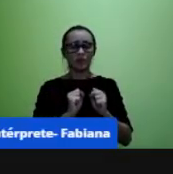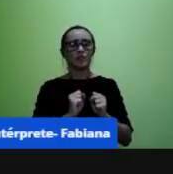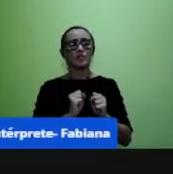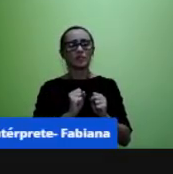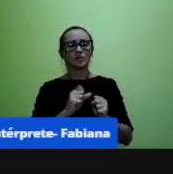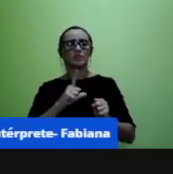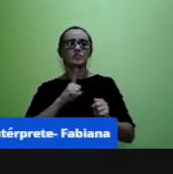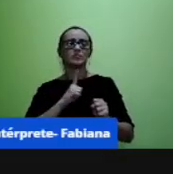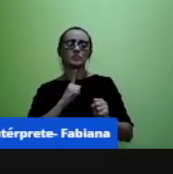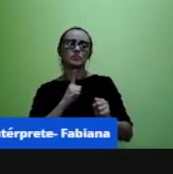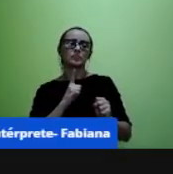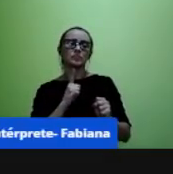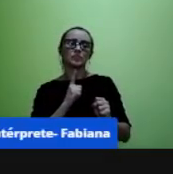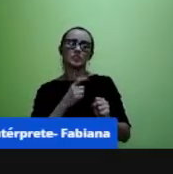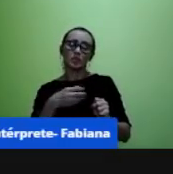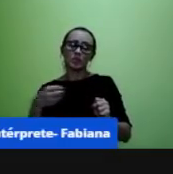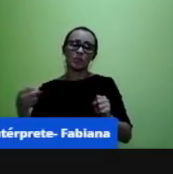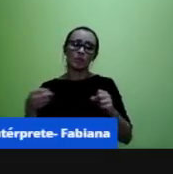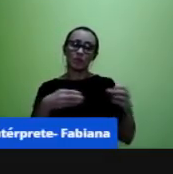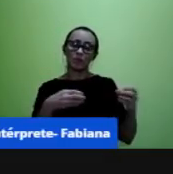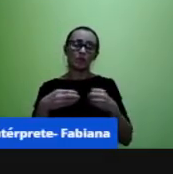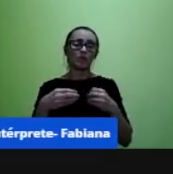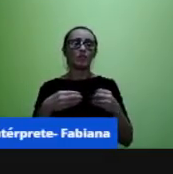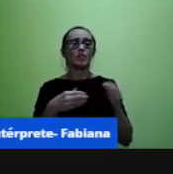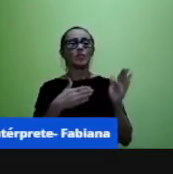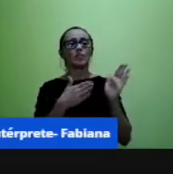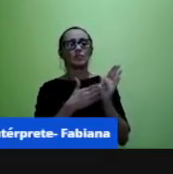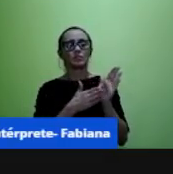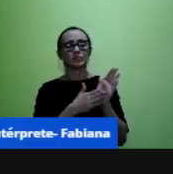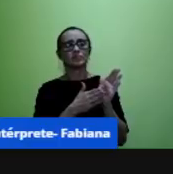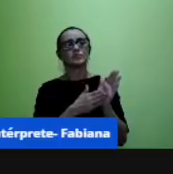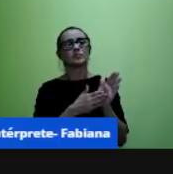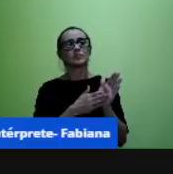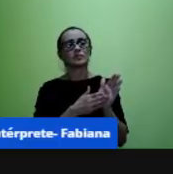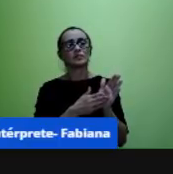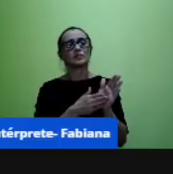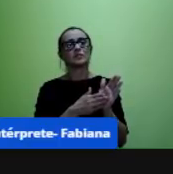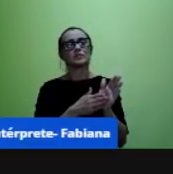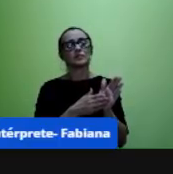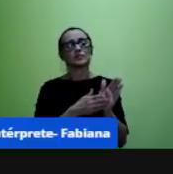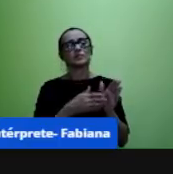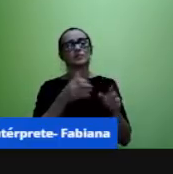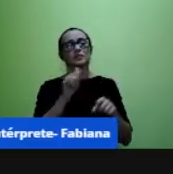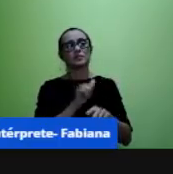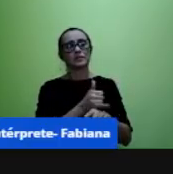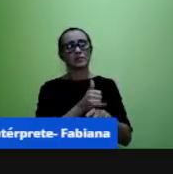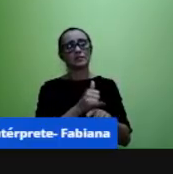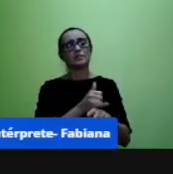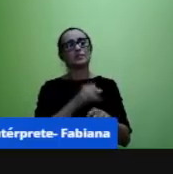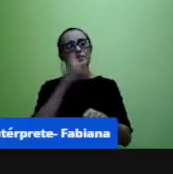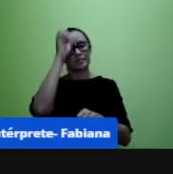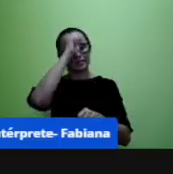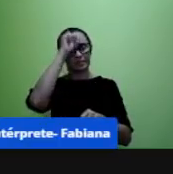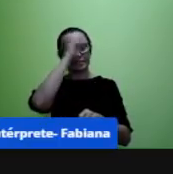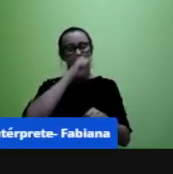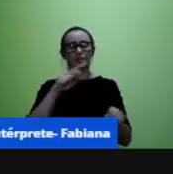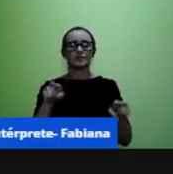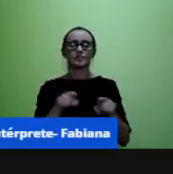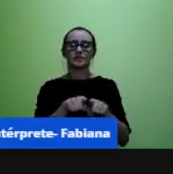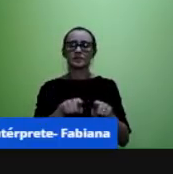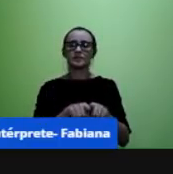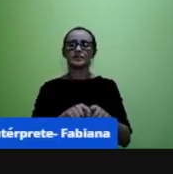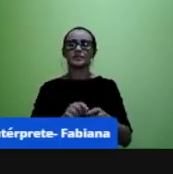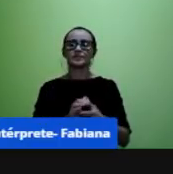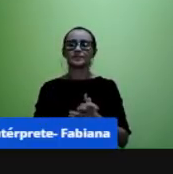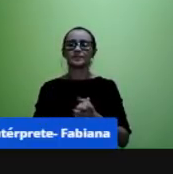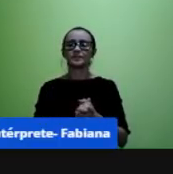vai replanejar em cima disso e criar novas estratégias de aprendizagem também. O próximo slide, por